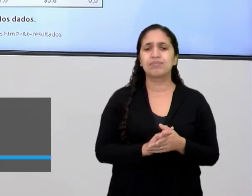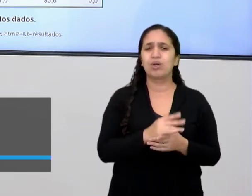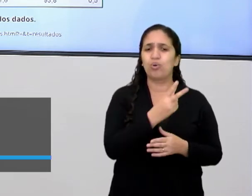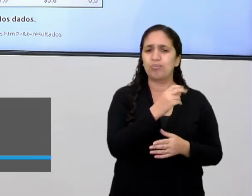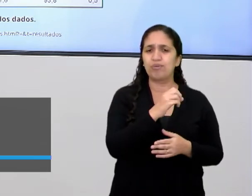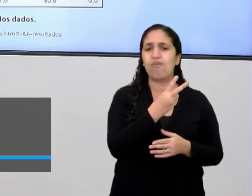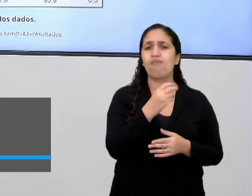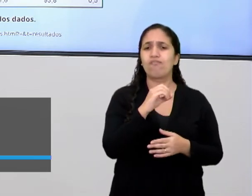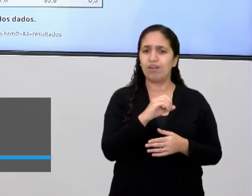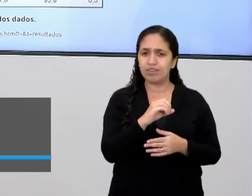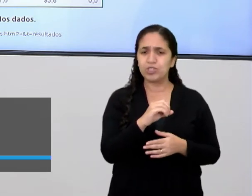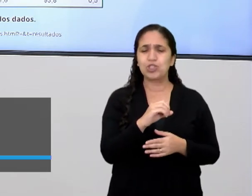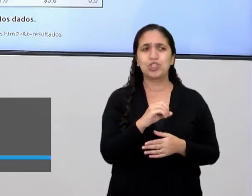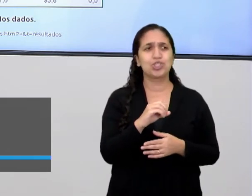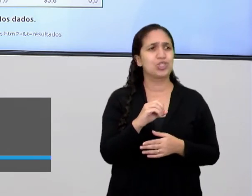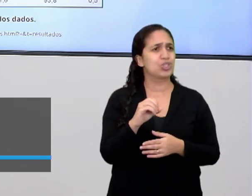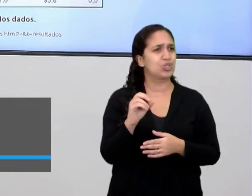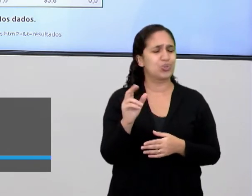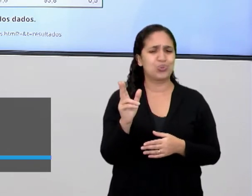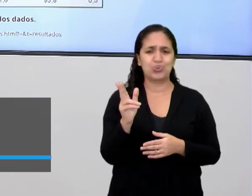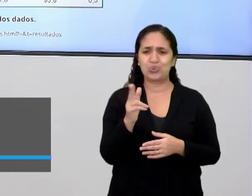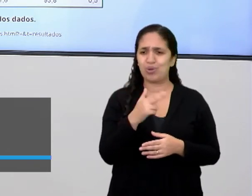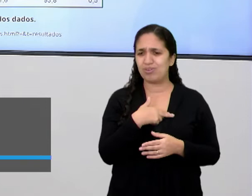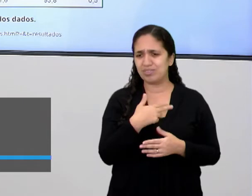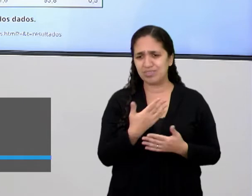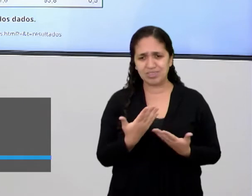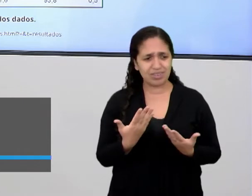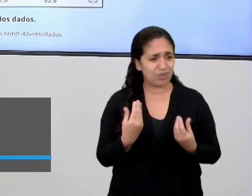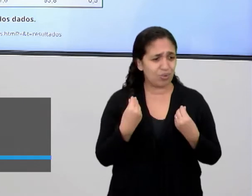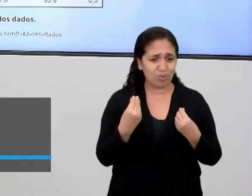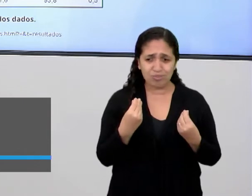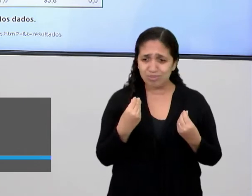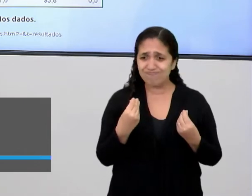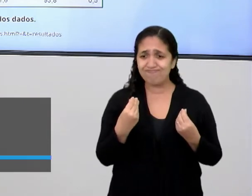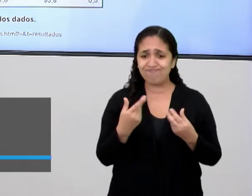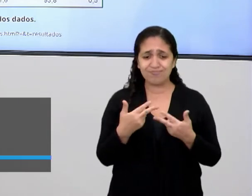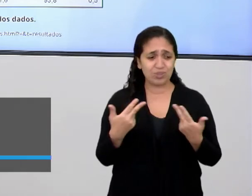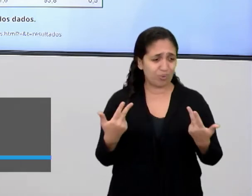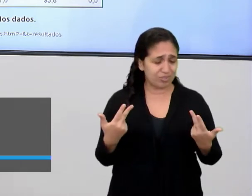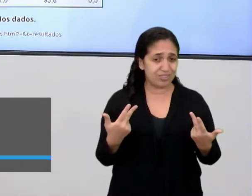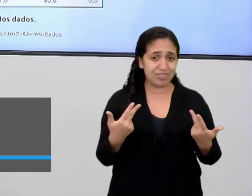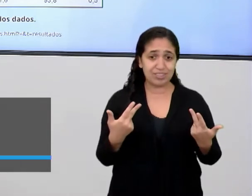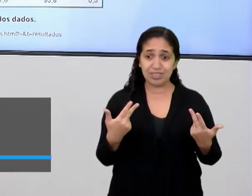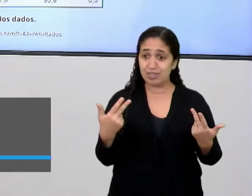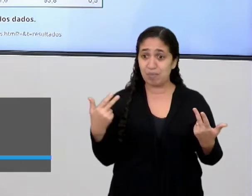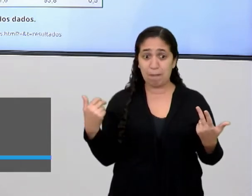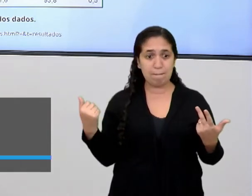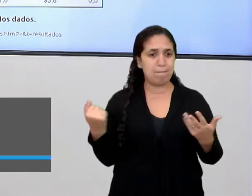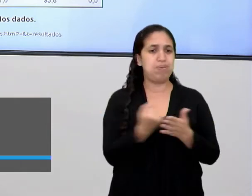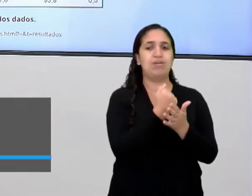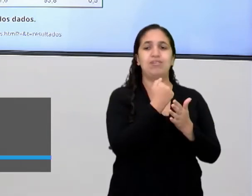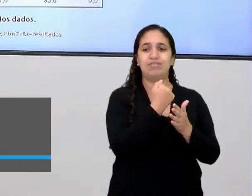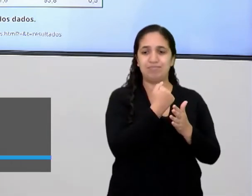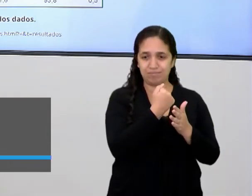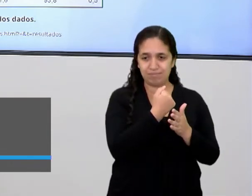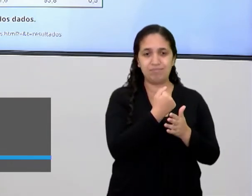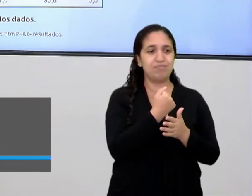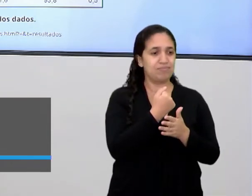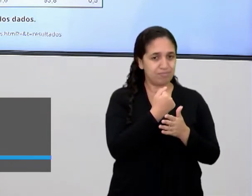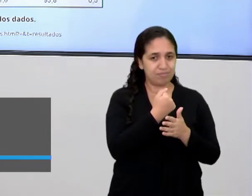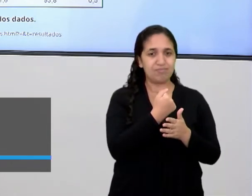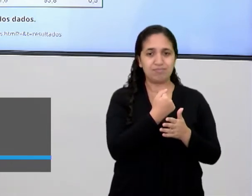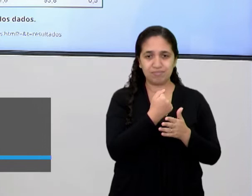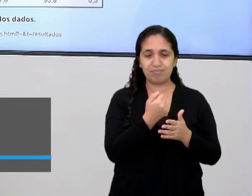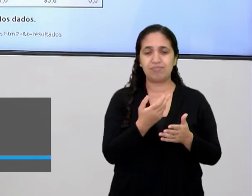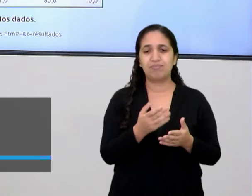foi aquele ano de entender o que estava acontecendo, né? Então chegou, né, uma onda, chegou